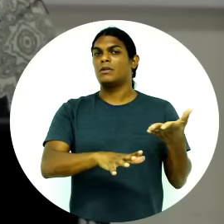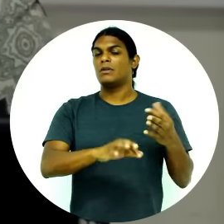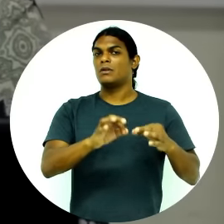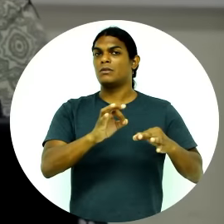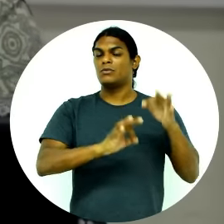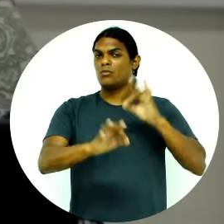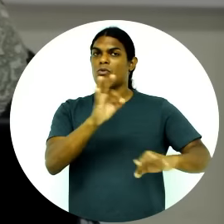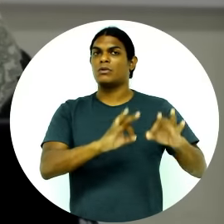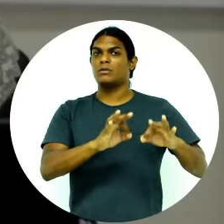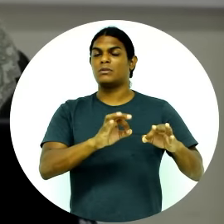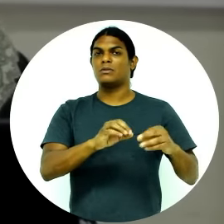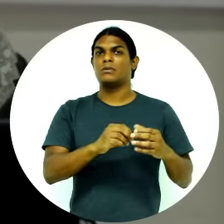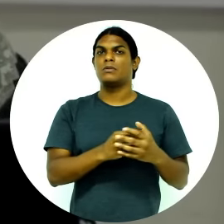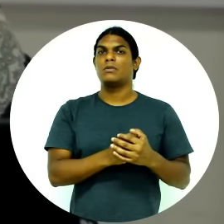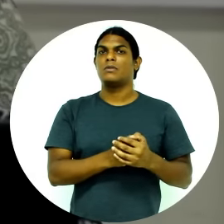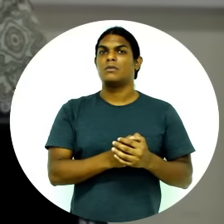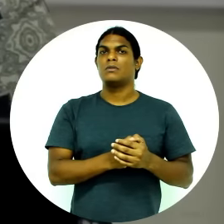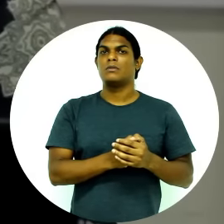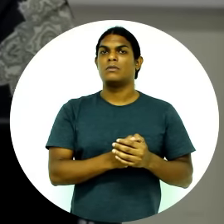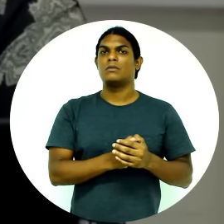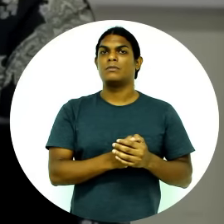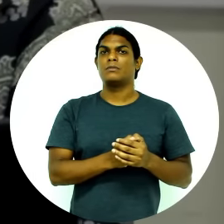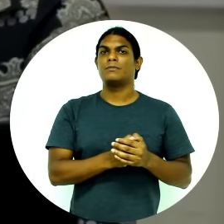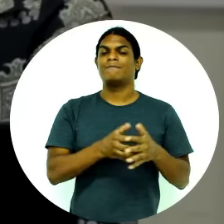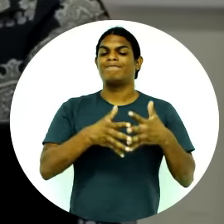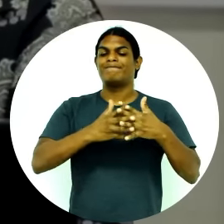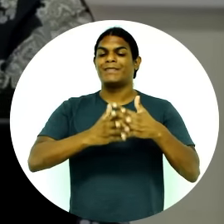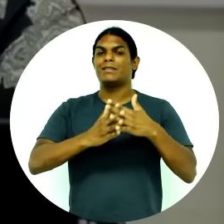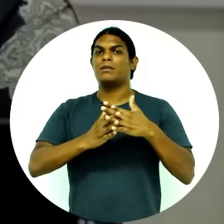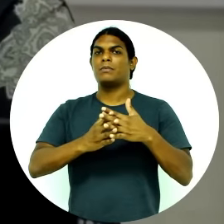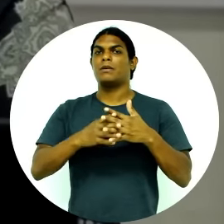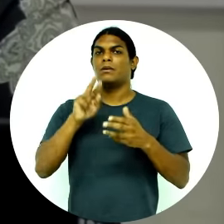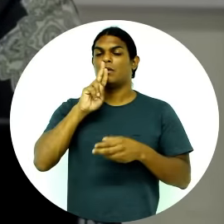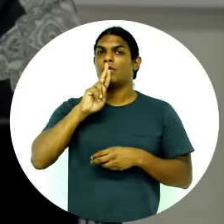exemplo simples. Eu, como avaliador, eu gosto muito de